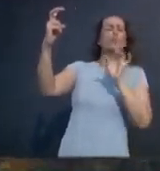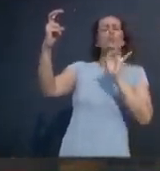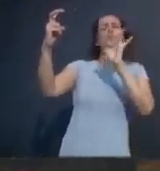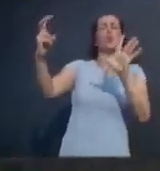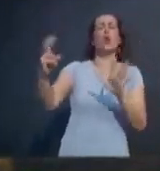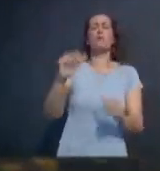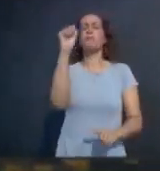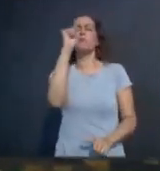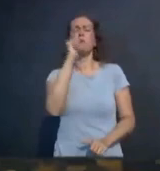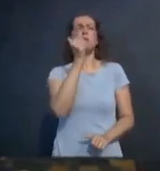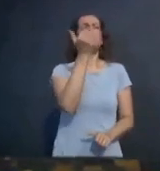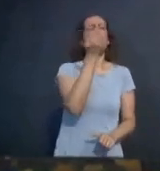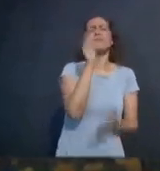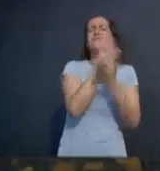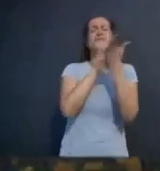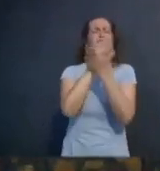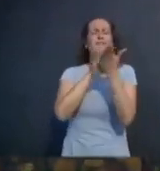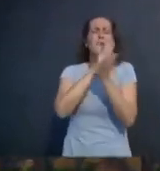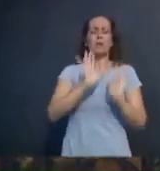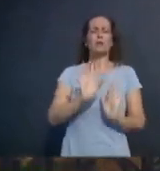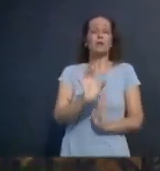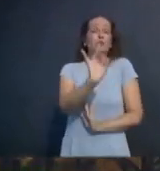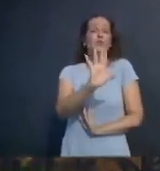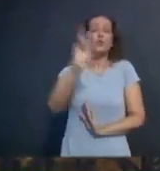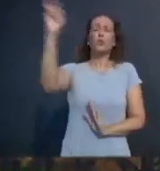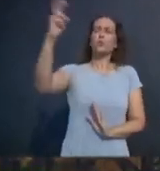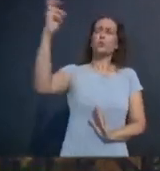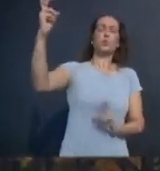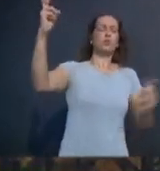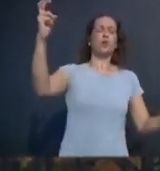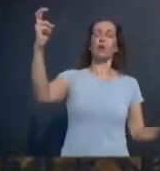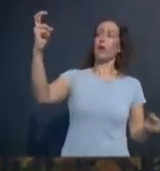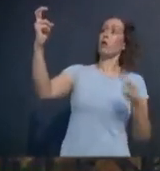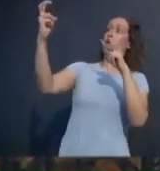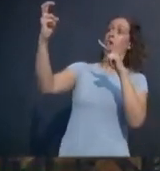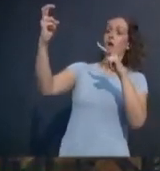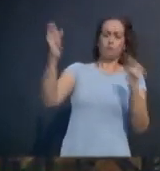não tinha que nada disso, só olhar. E acontecia